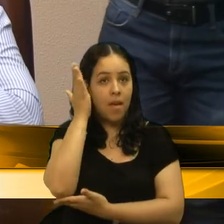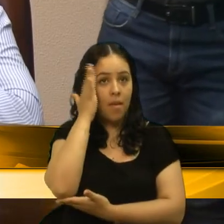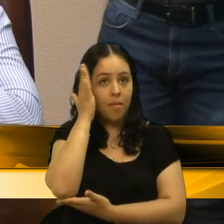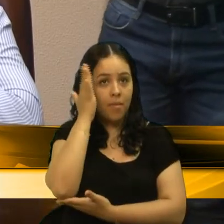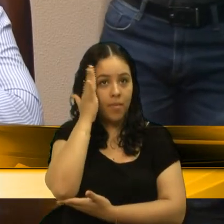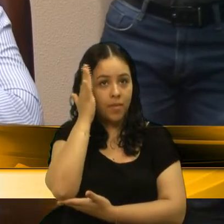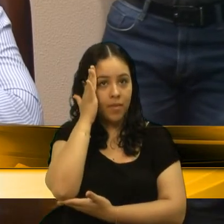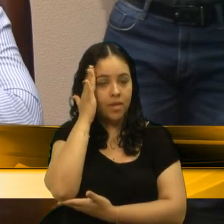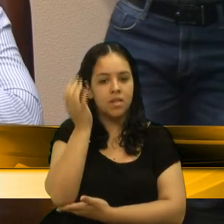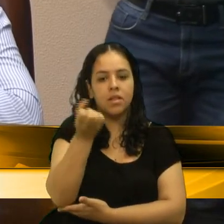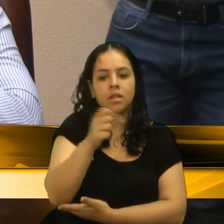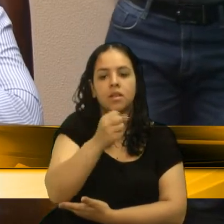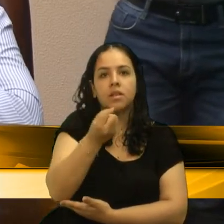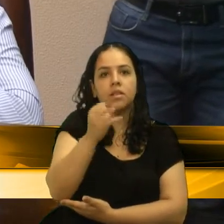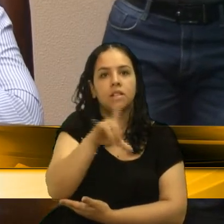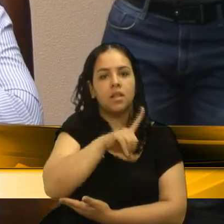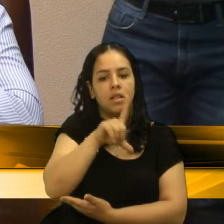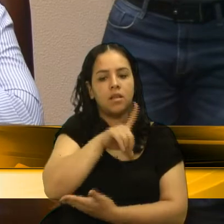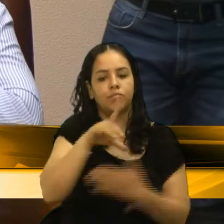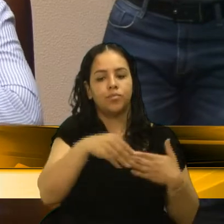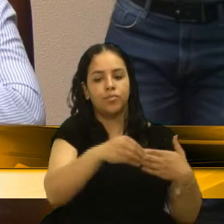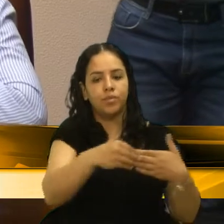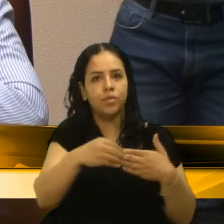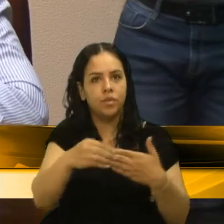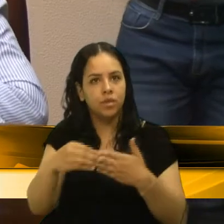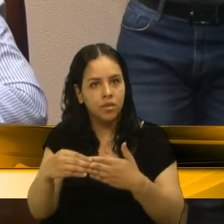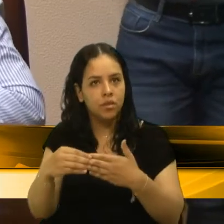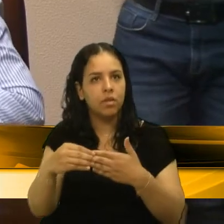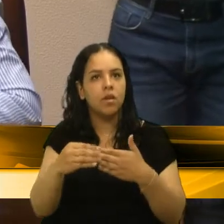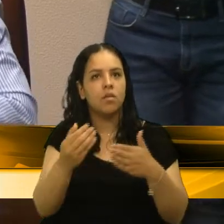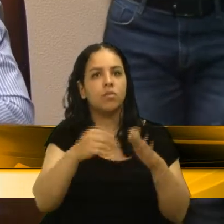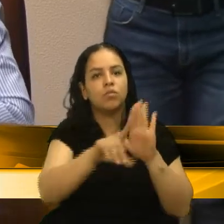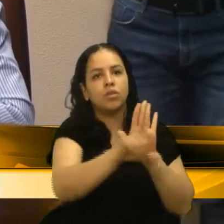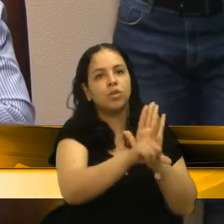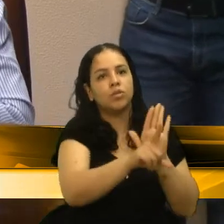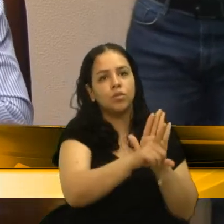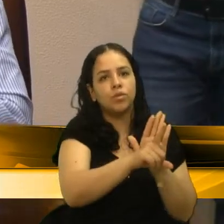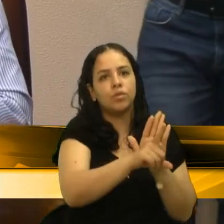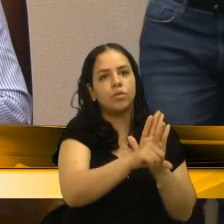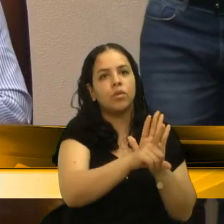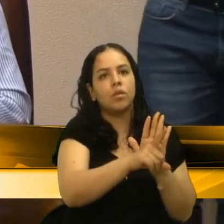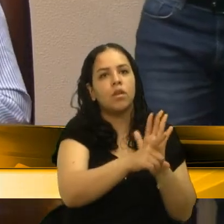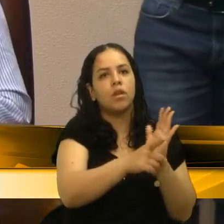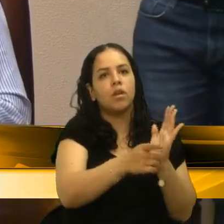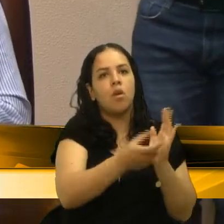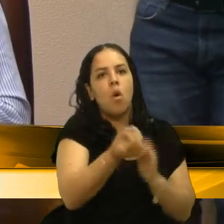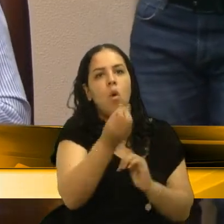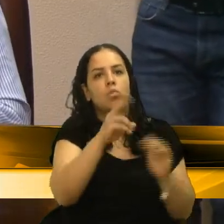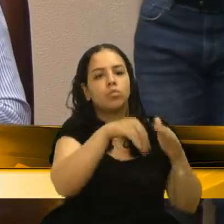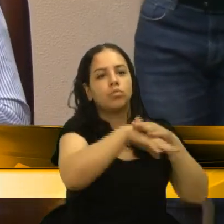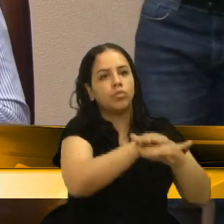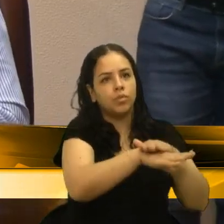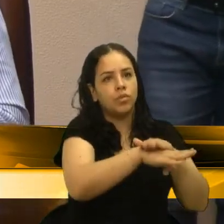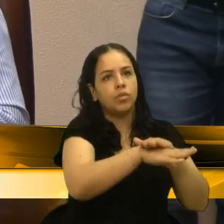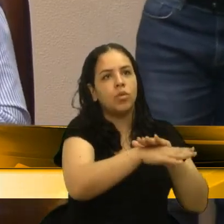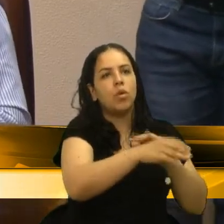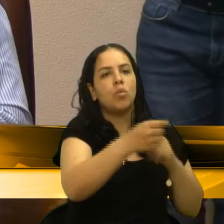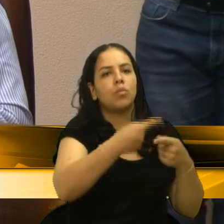algum encaminhamento, se segue tramitando o Decreto Legislativo para sustar esses efeitos, se foi arquivado, qual a